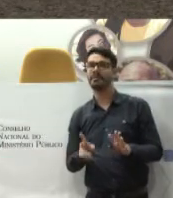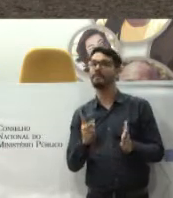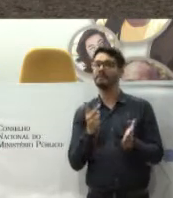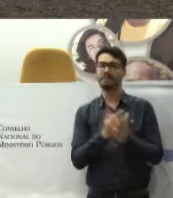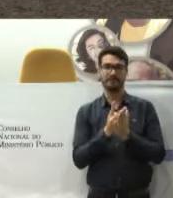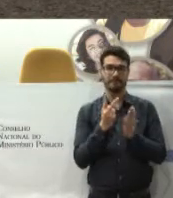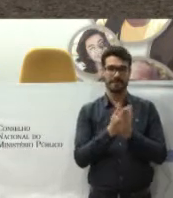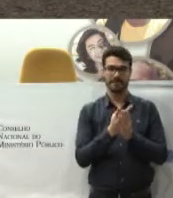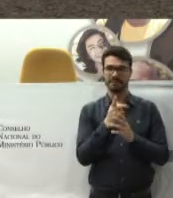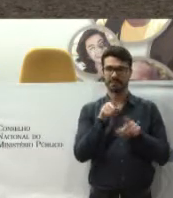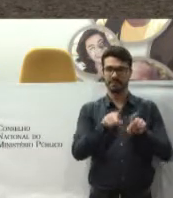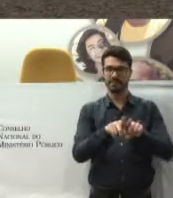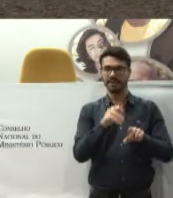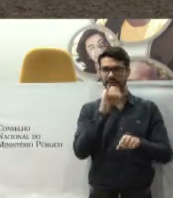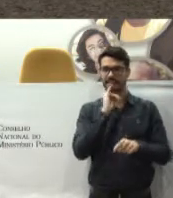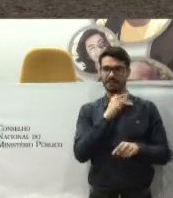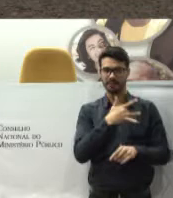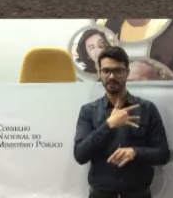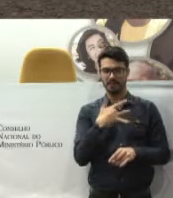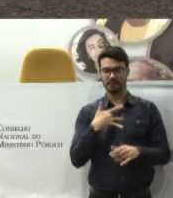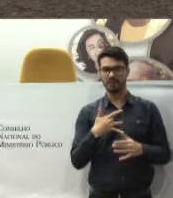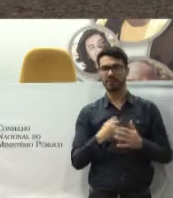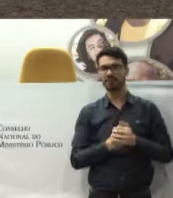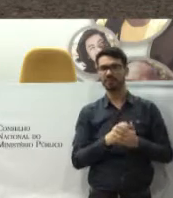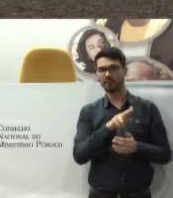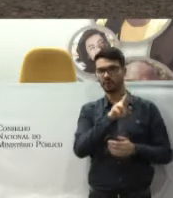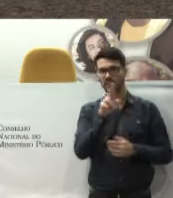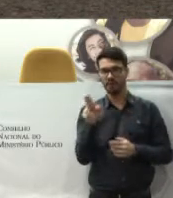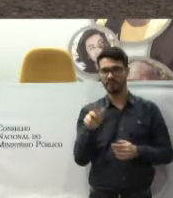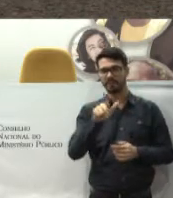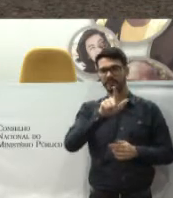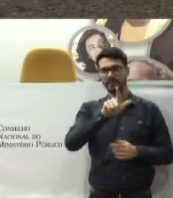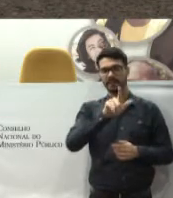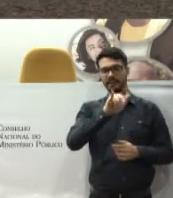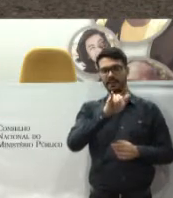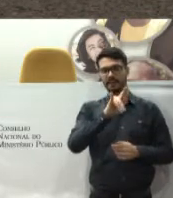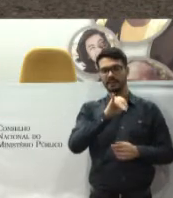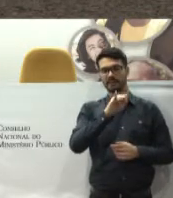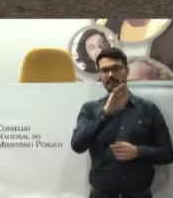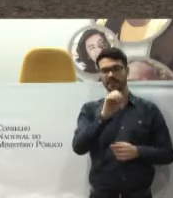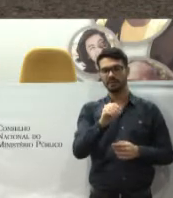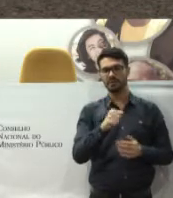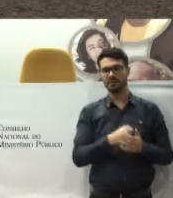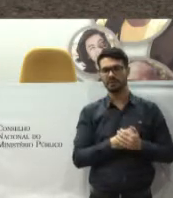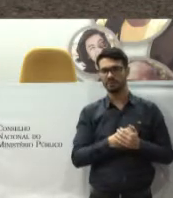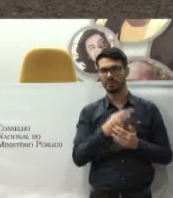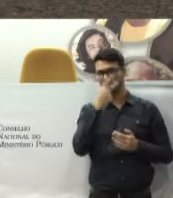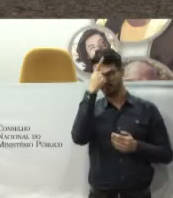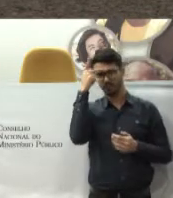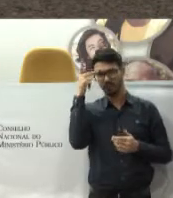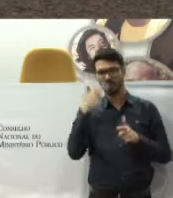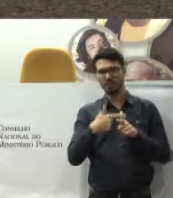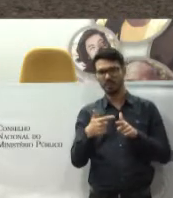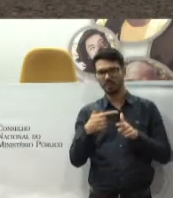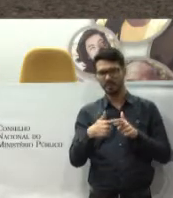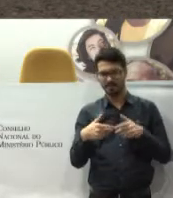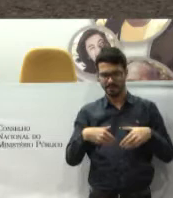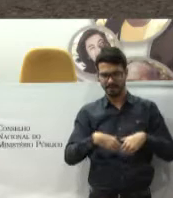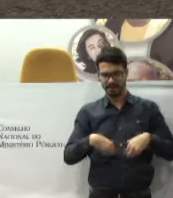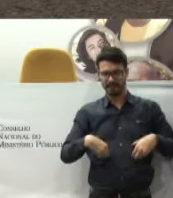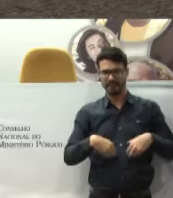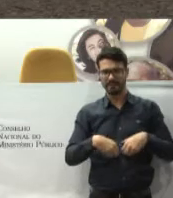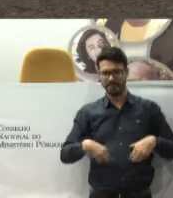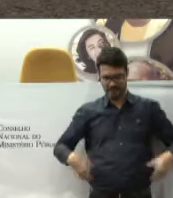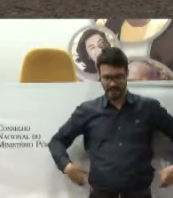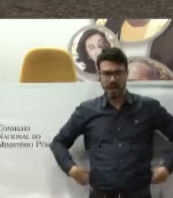saúde, se a gente tem um litígio relacionado à prestação de serviço de saúde aos nefropatas, isso